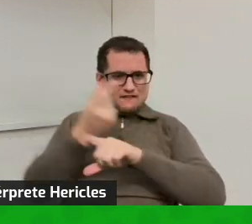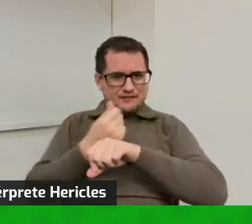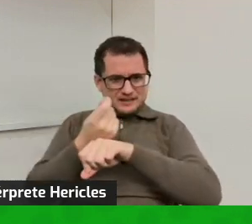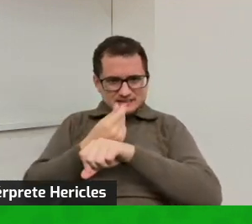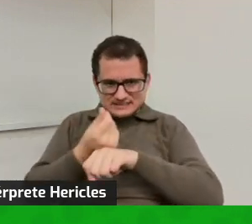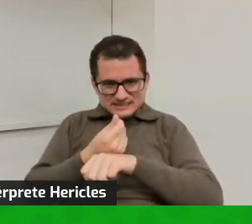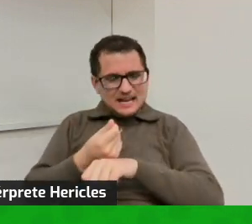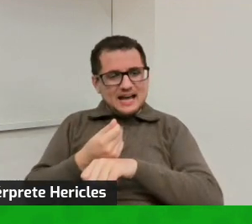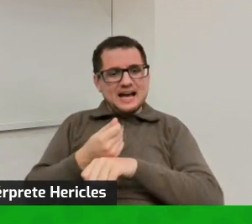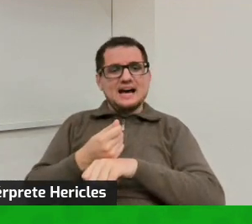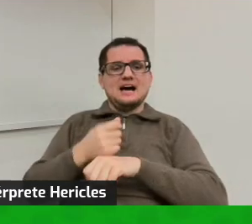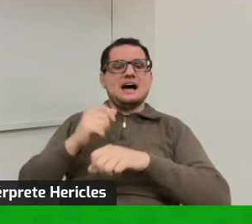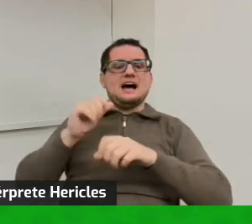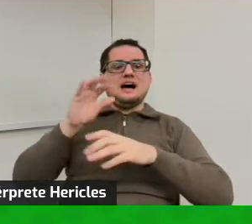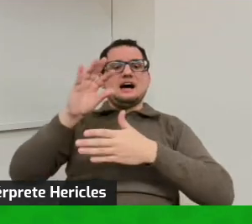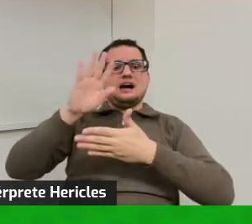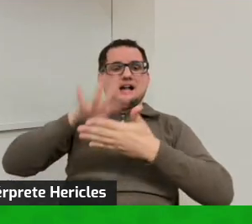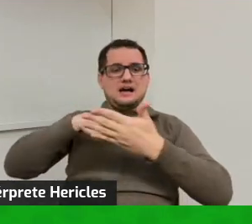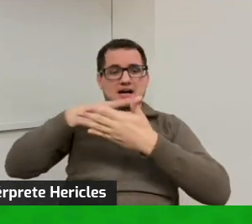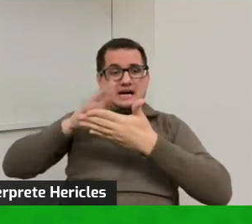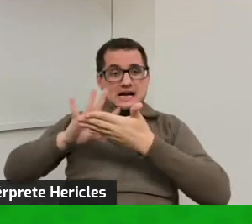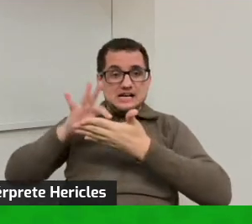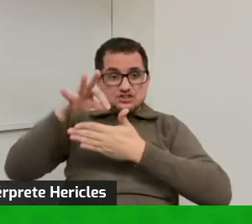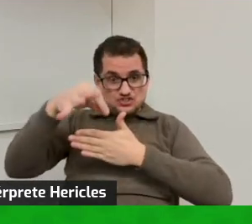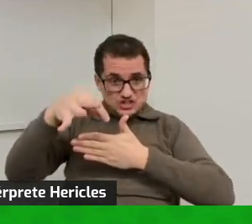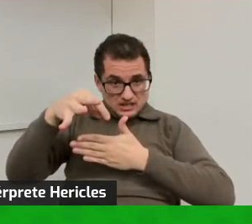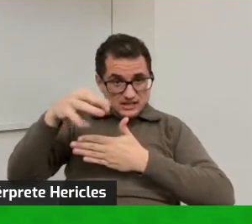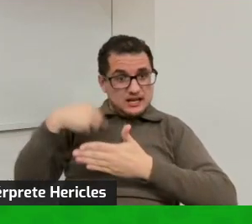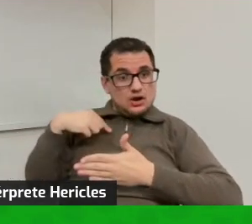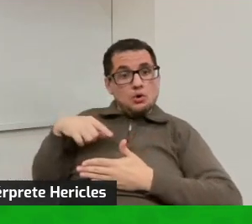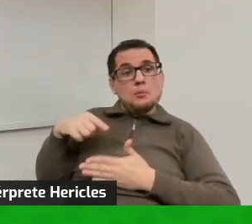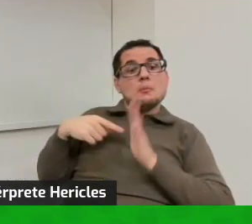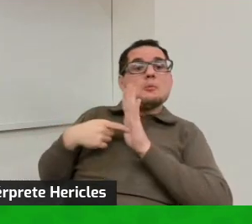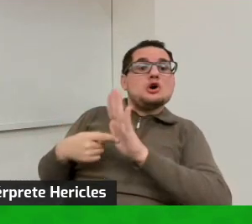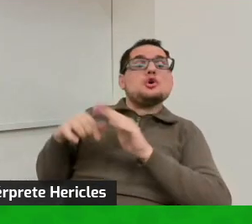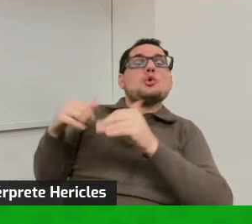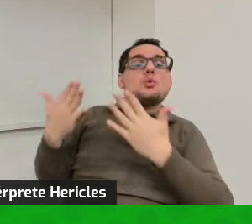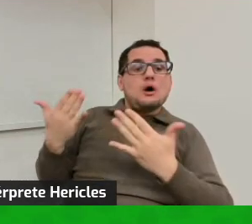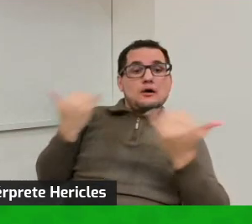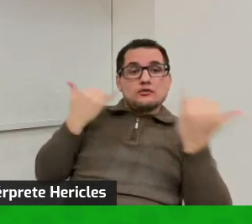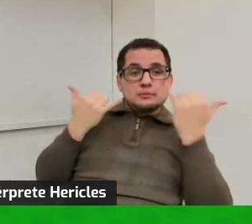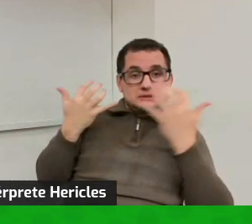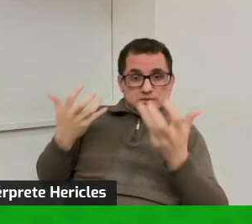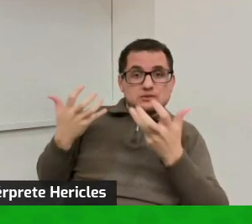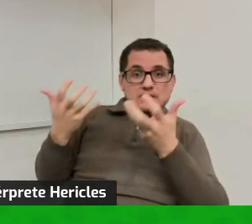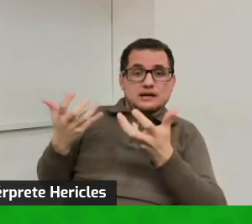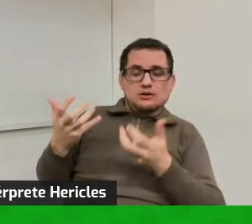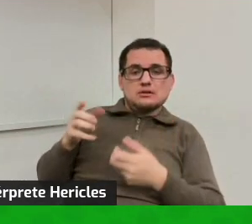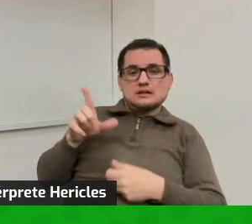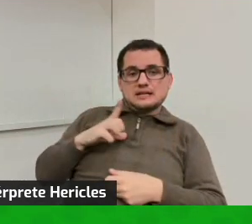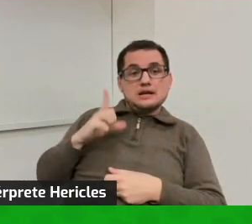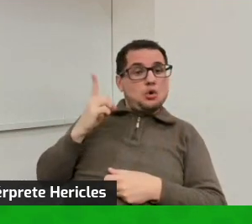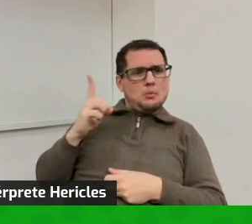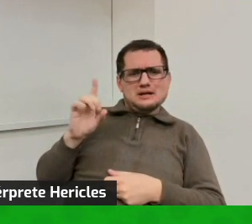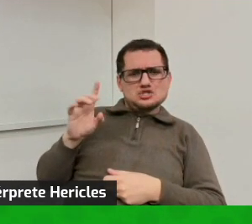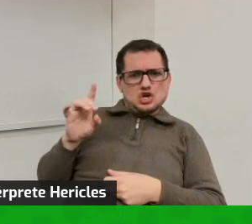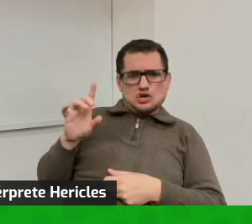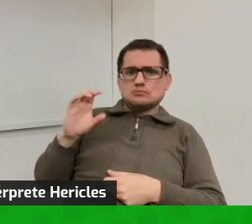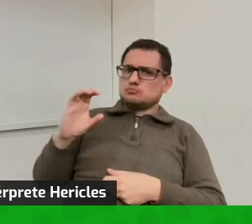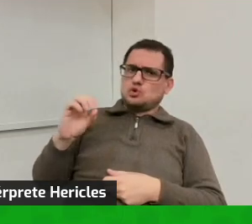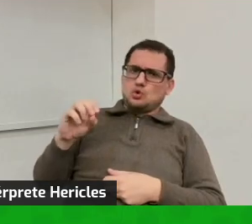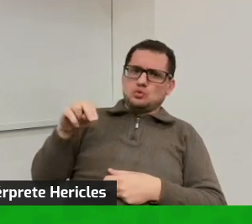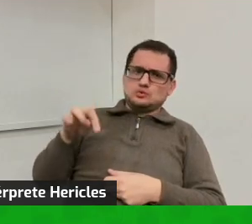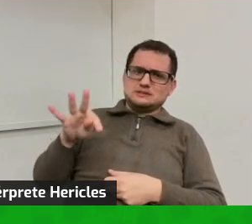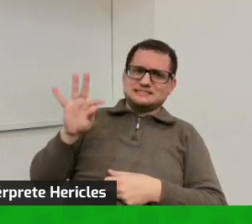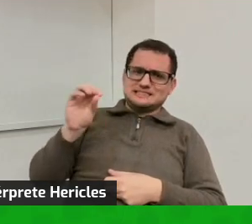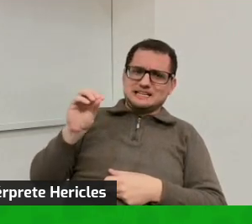e eu seleciono de qual planilha que eu quero. Então eu vim aqui e puxei a contatos. Lá eu só tenho uma. Então é contatos mesmo que eu vou puxar.